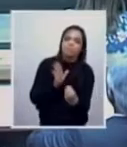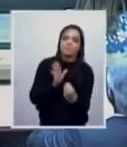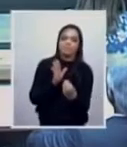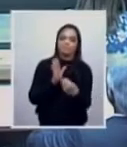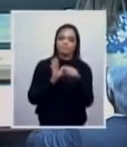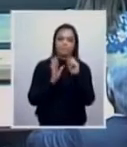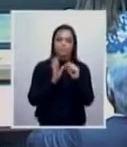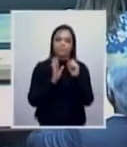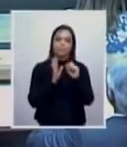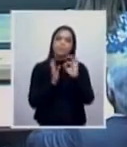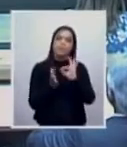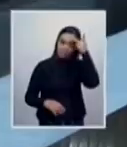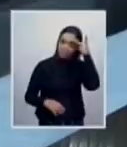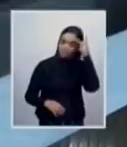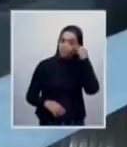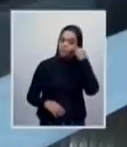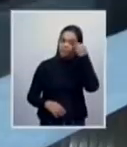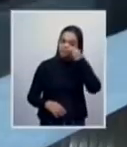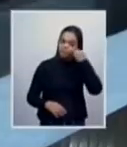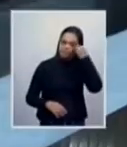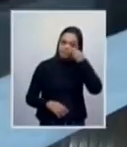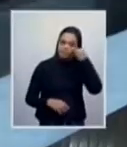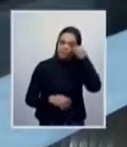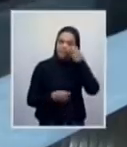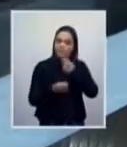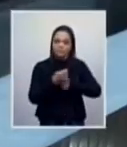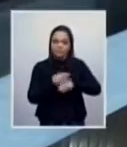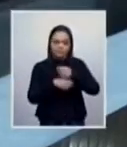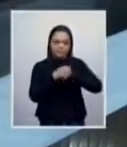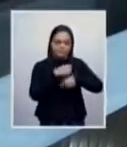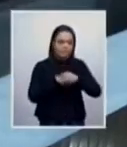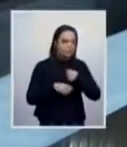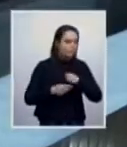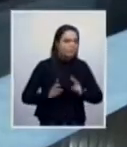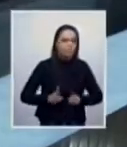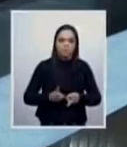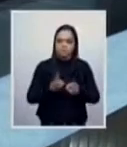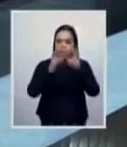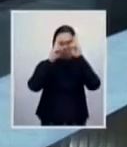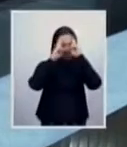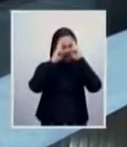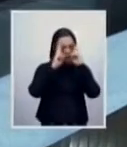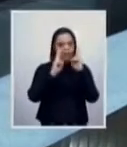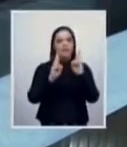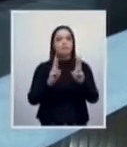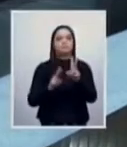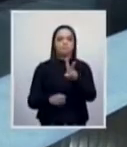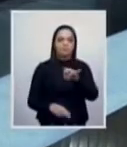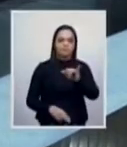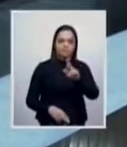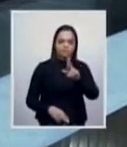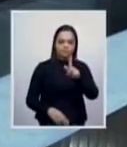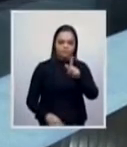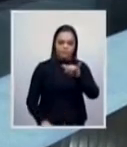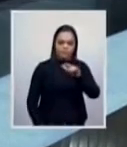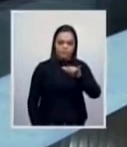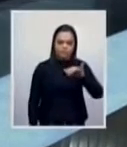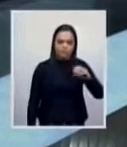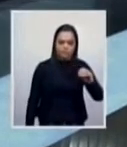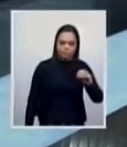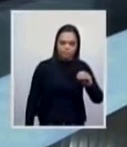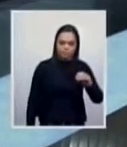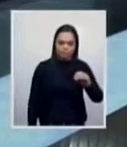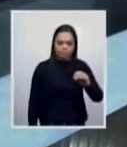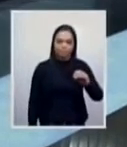e 88 de UTI. O secretário falou que a região precisa aumentar sua capacidade para diminuir a